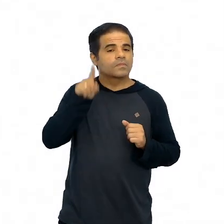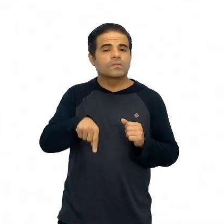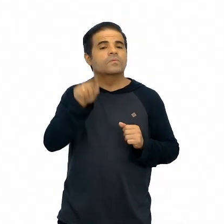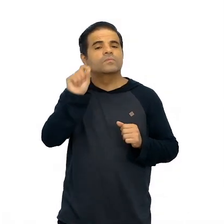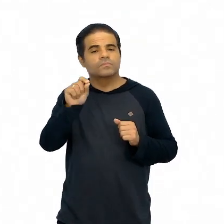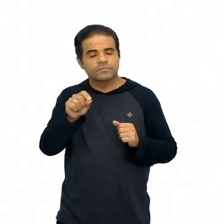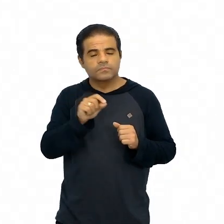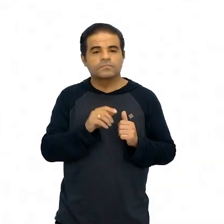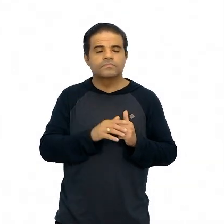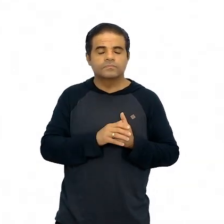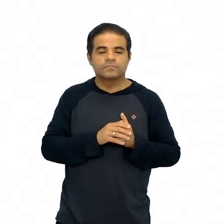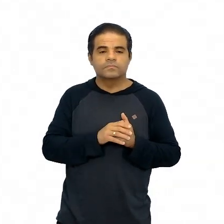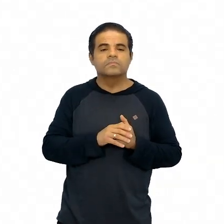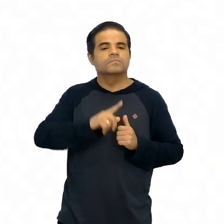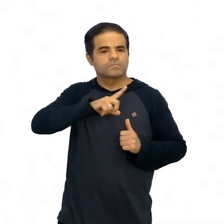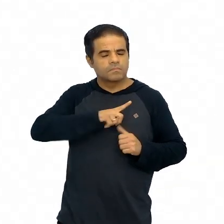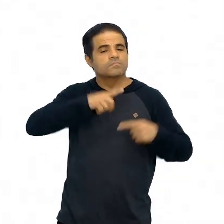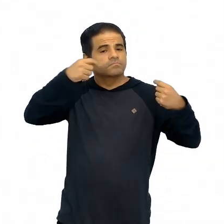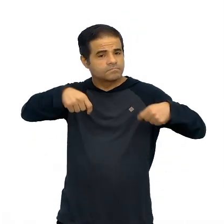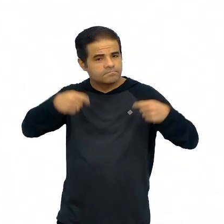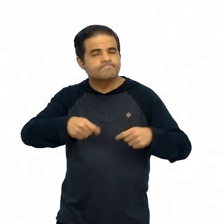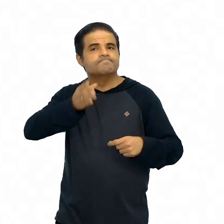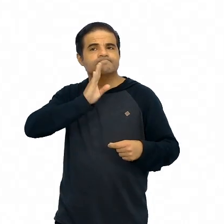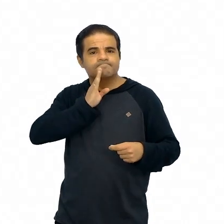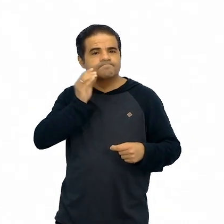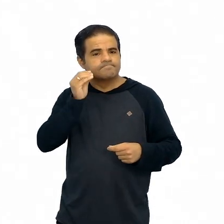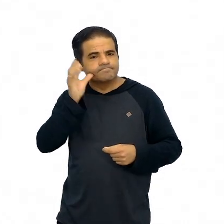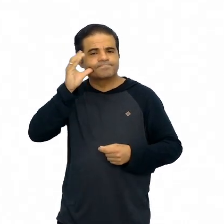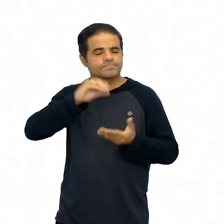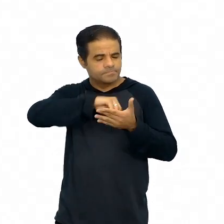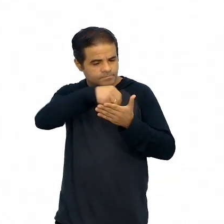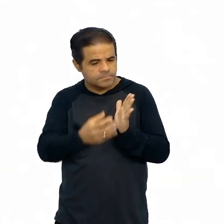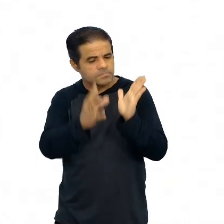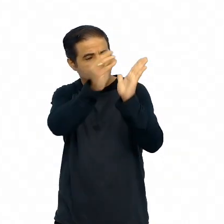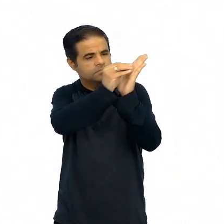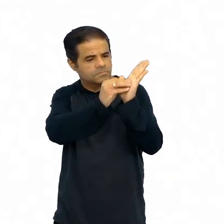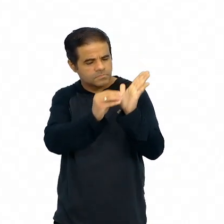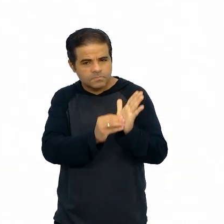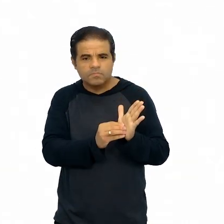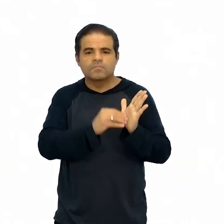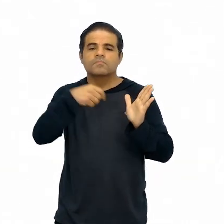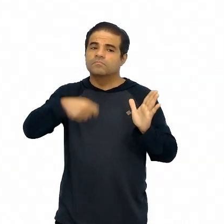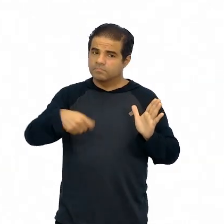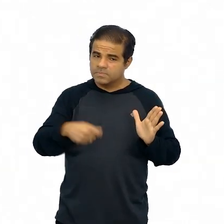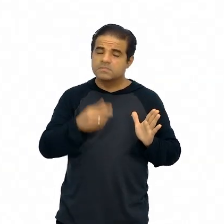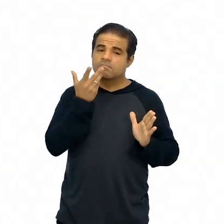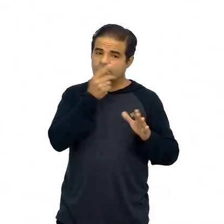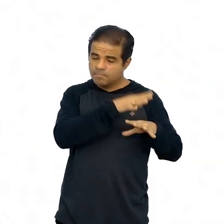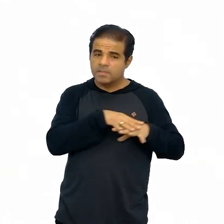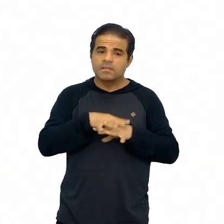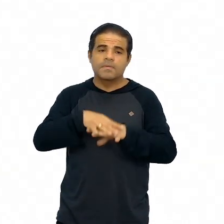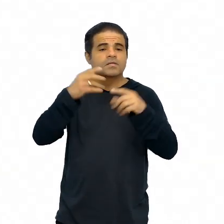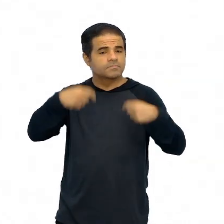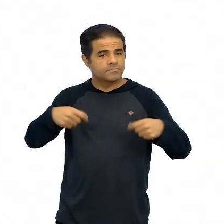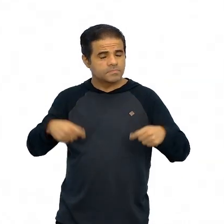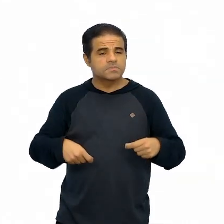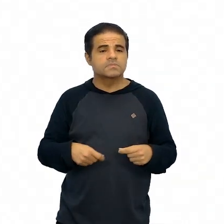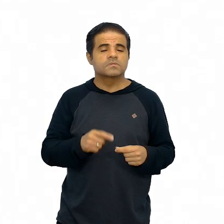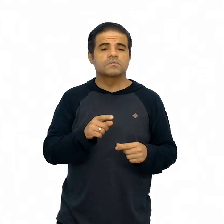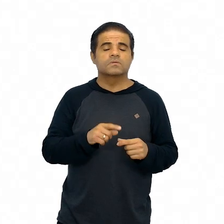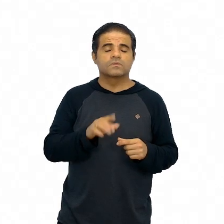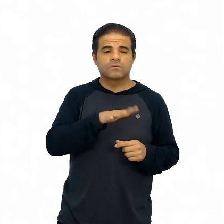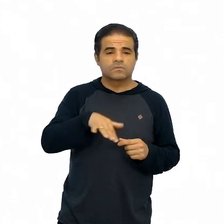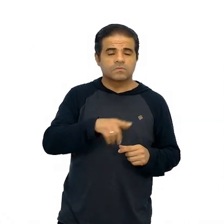que tem que ter o conhecimento do conteúdo, tem que saber matemática, né? Precisa,